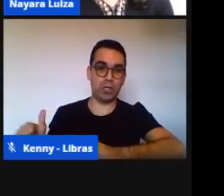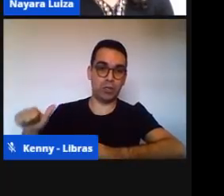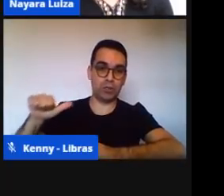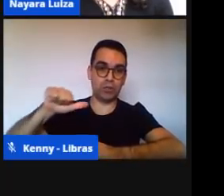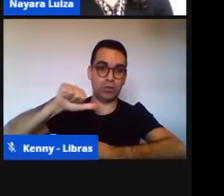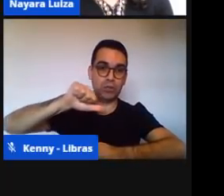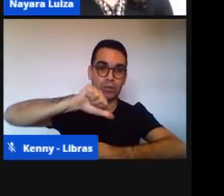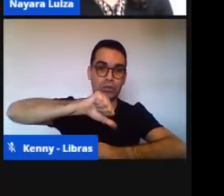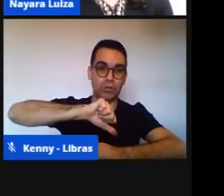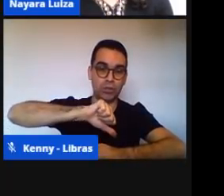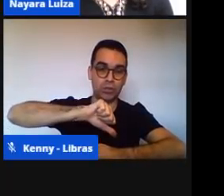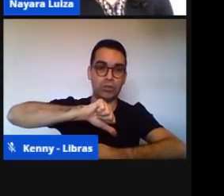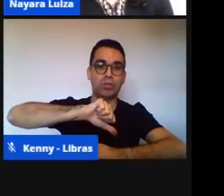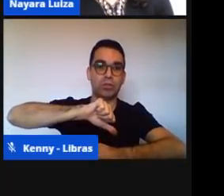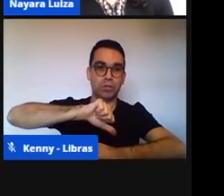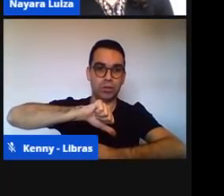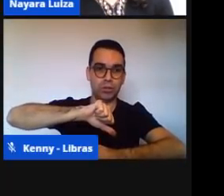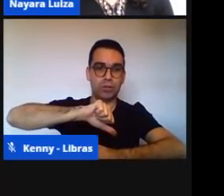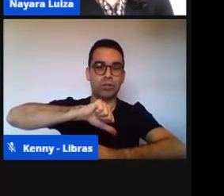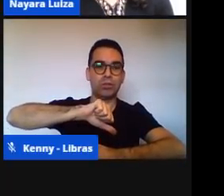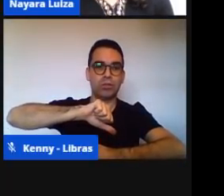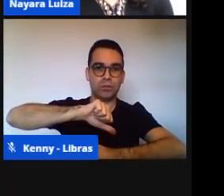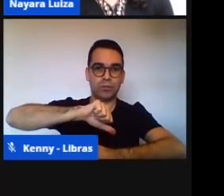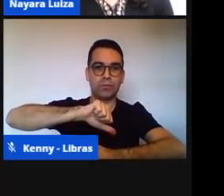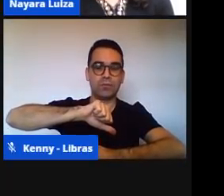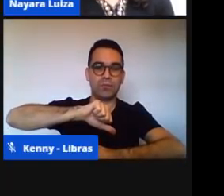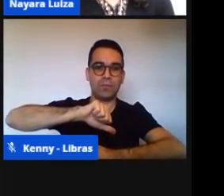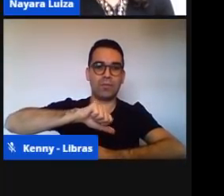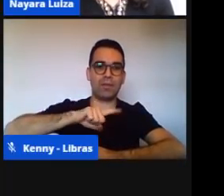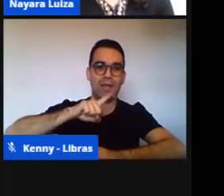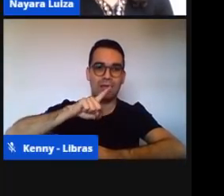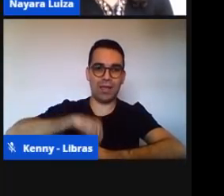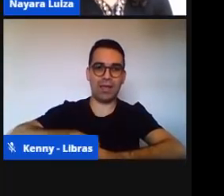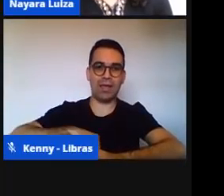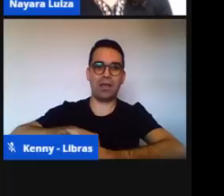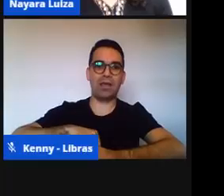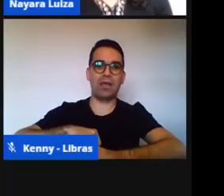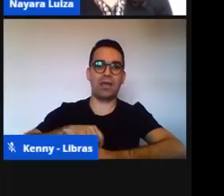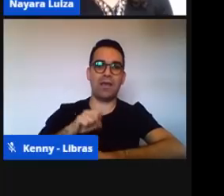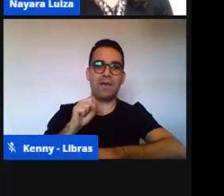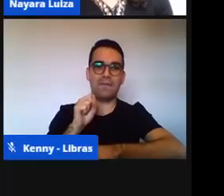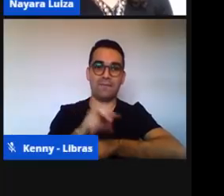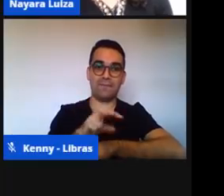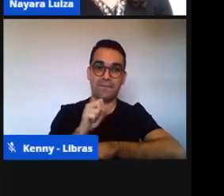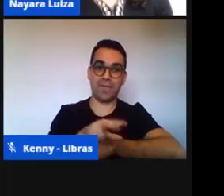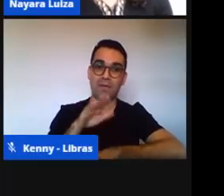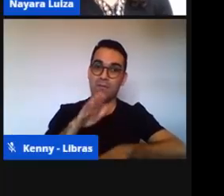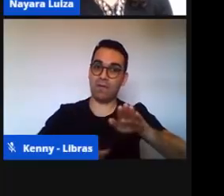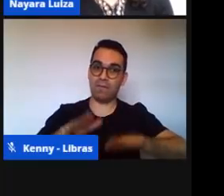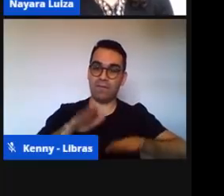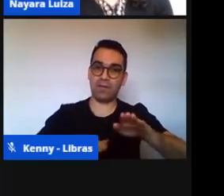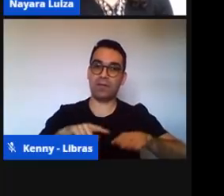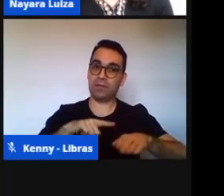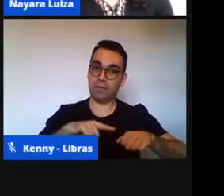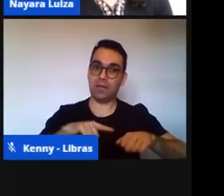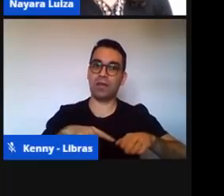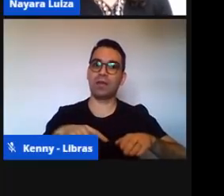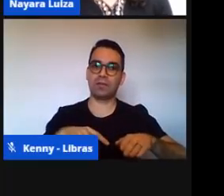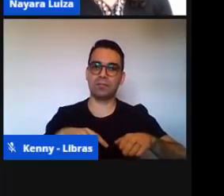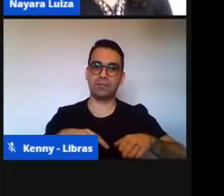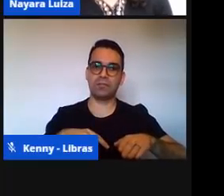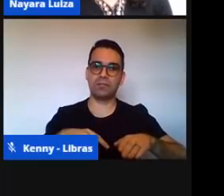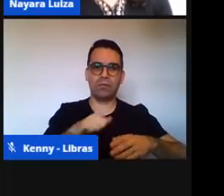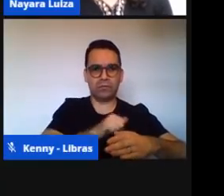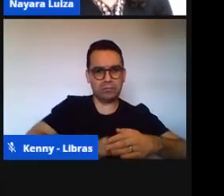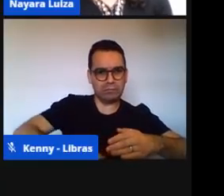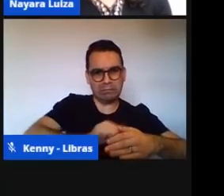esterilização, que seja retirado qualquer tipo de bactéria ou de vírus daquele local. Então, dessa forma, com a